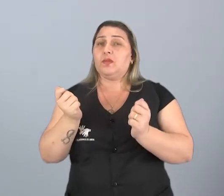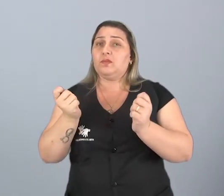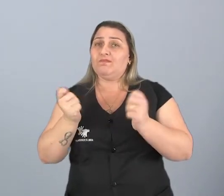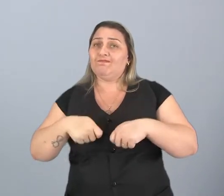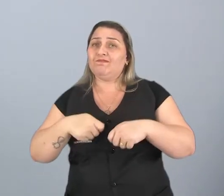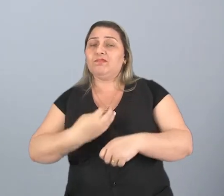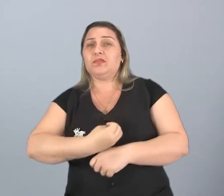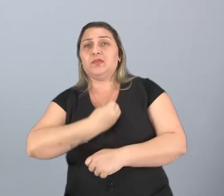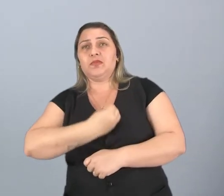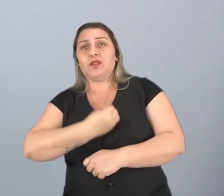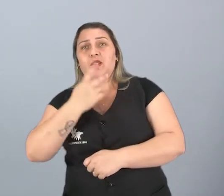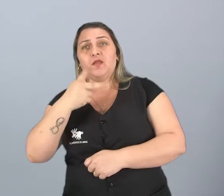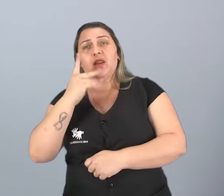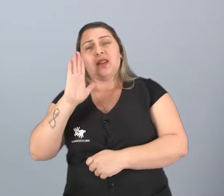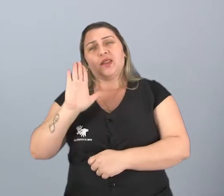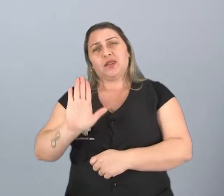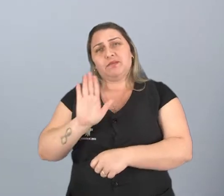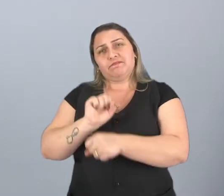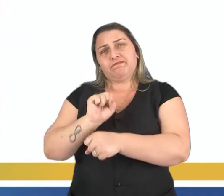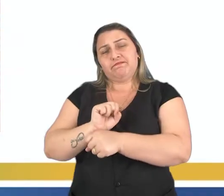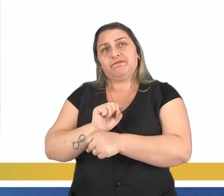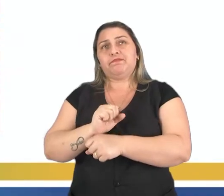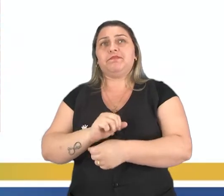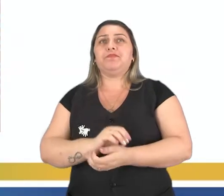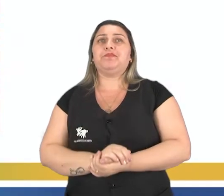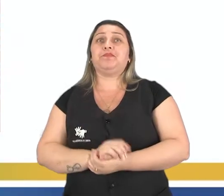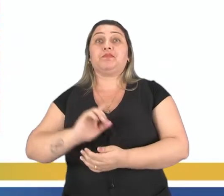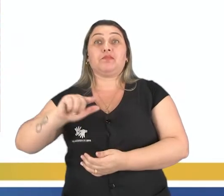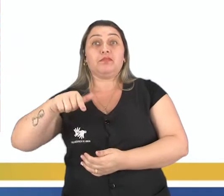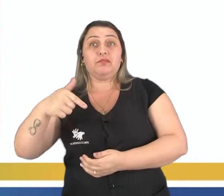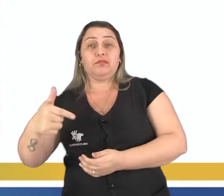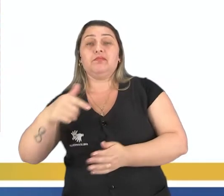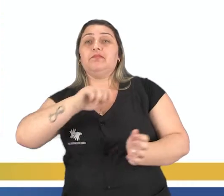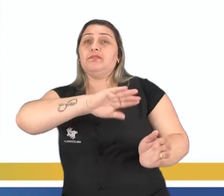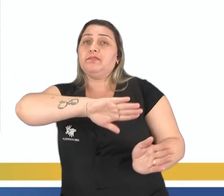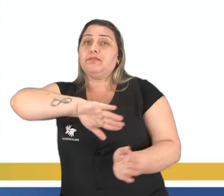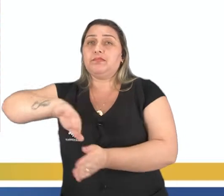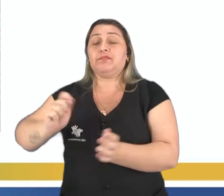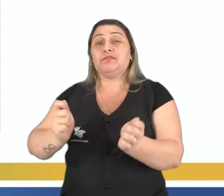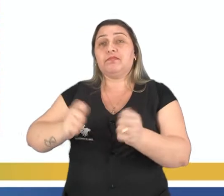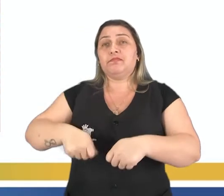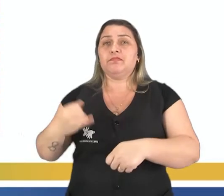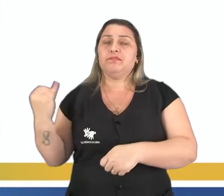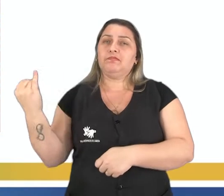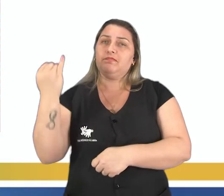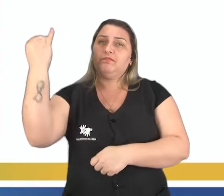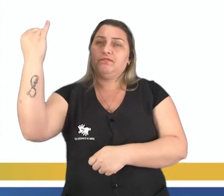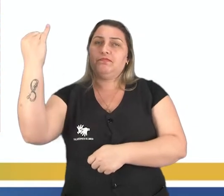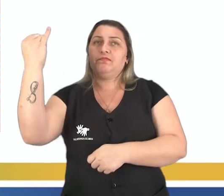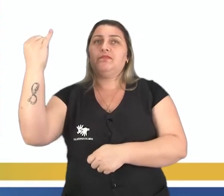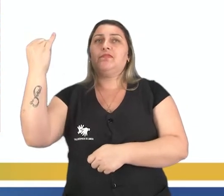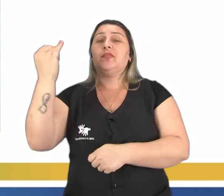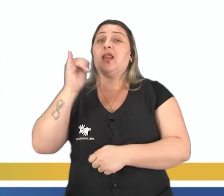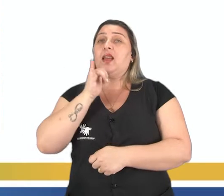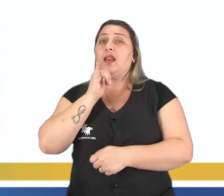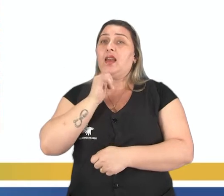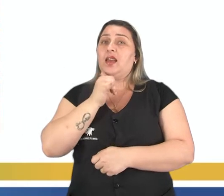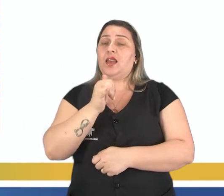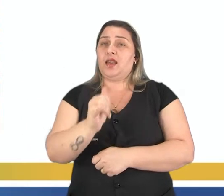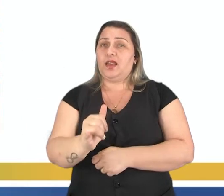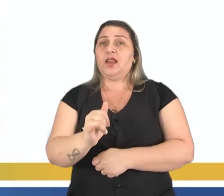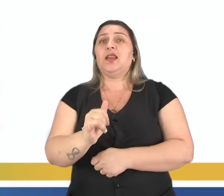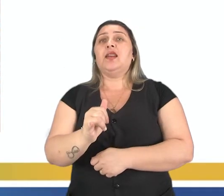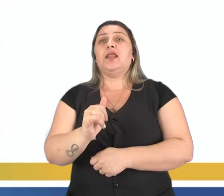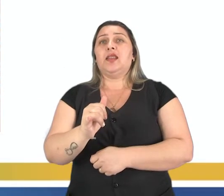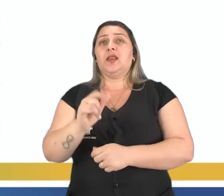tá? Mas a gente vai falar sobre isso daqui a pouco. Outra condição importante é a fonte de energia e